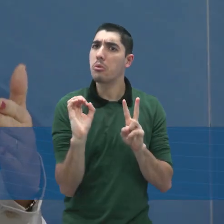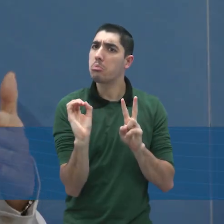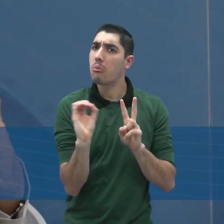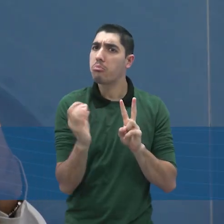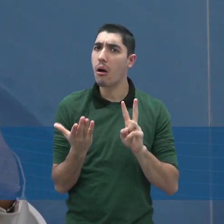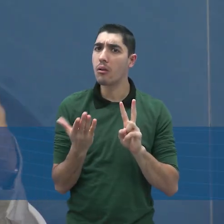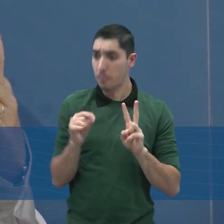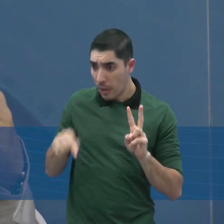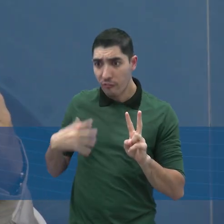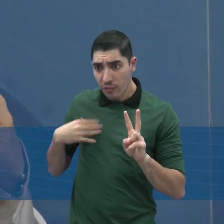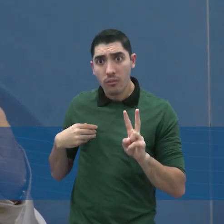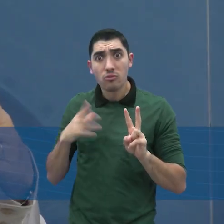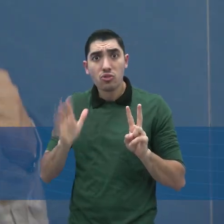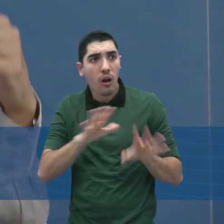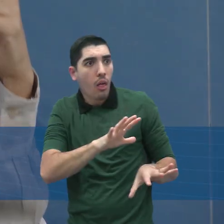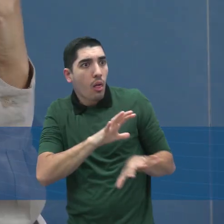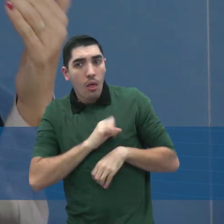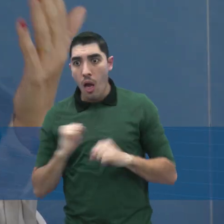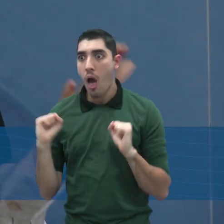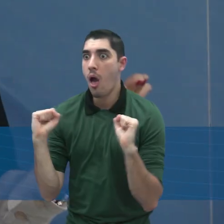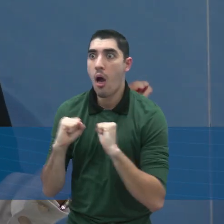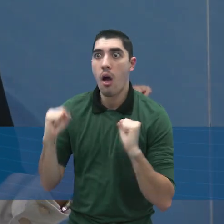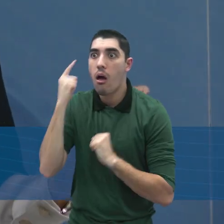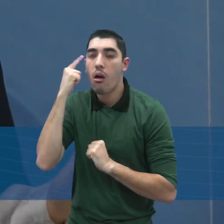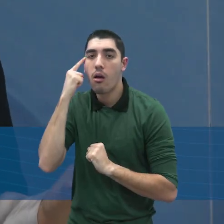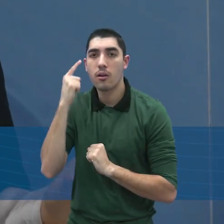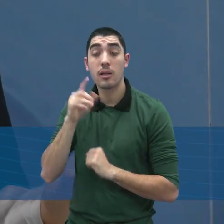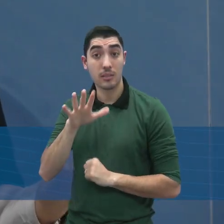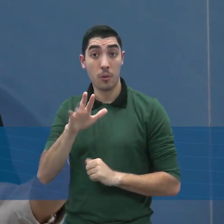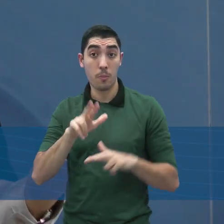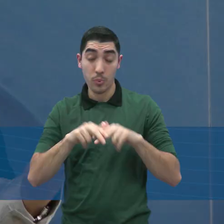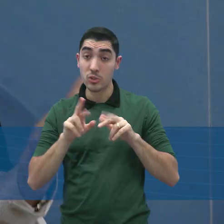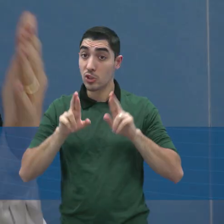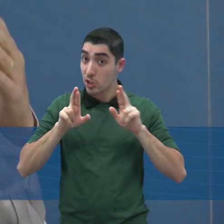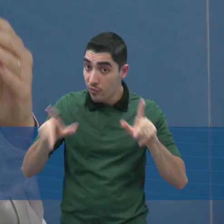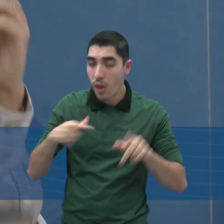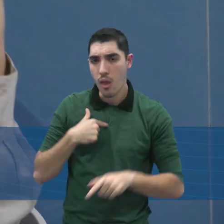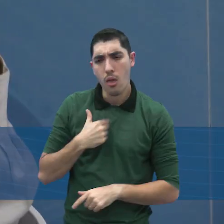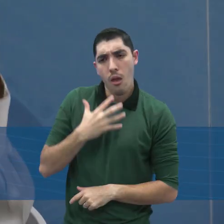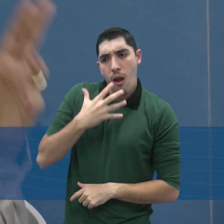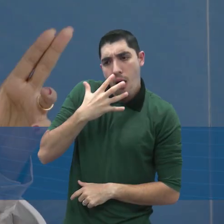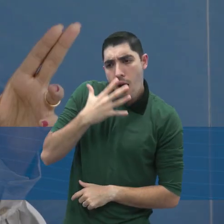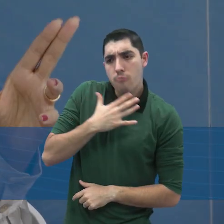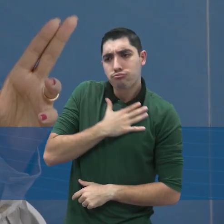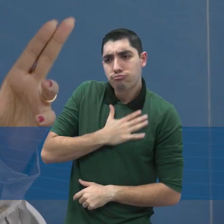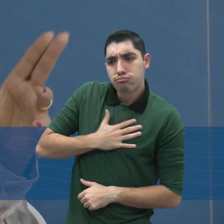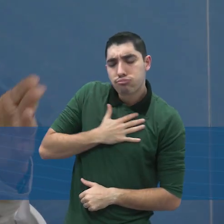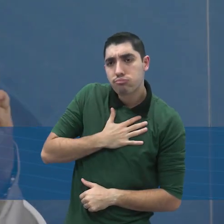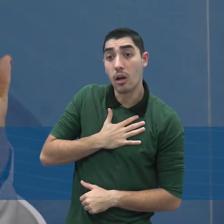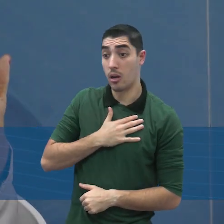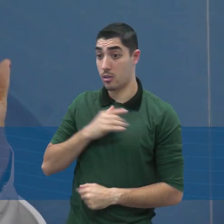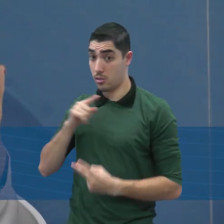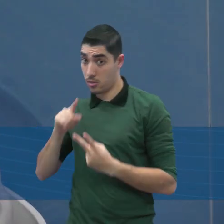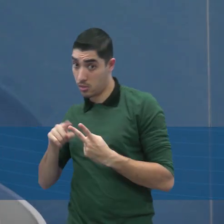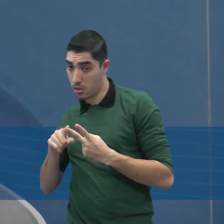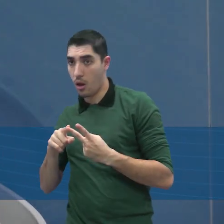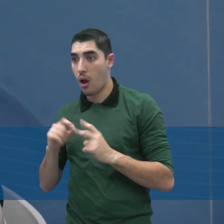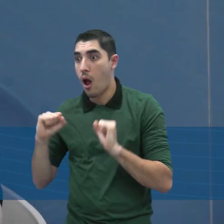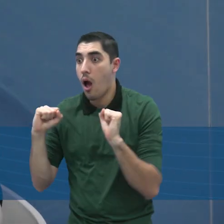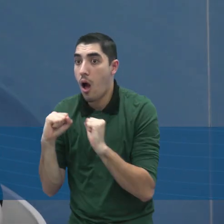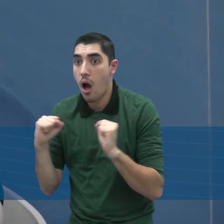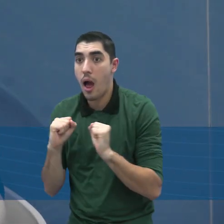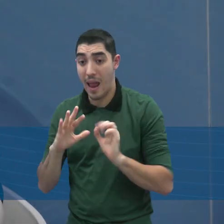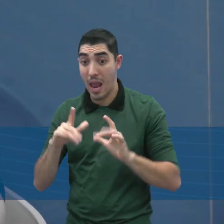quebra, uma ruptura que a pessoa para de conseguir ouvir. Perde o senso crítico e fica